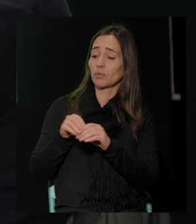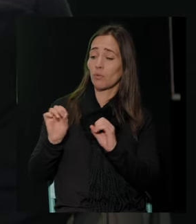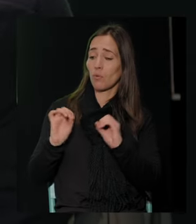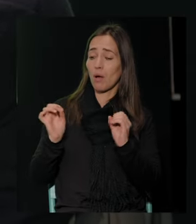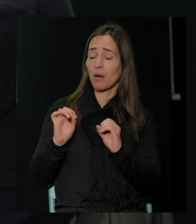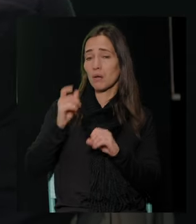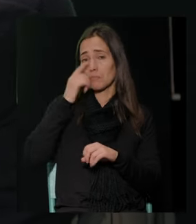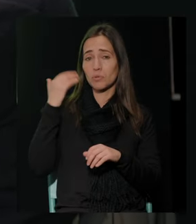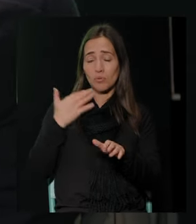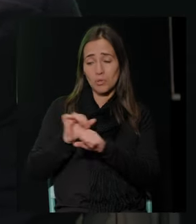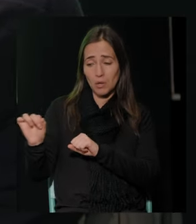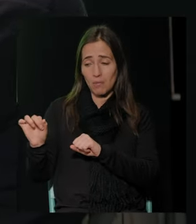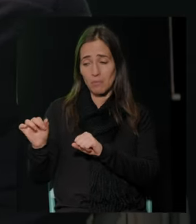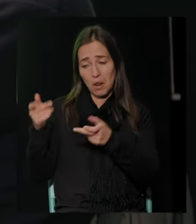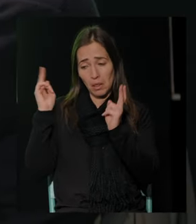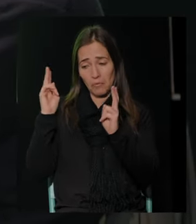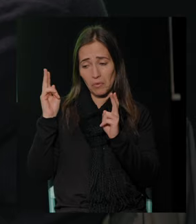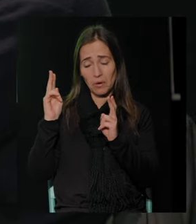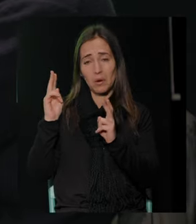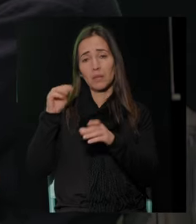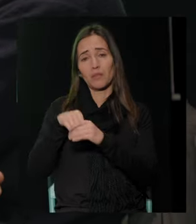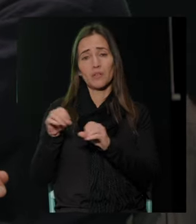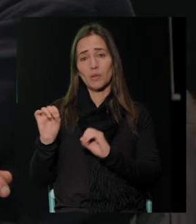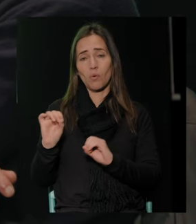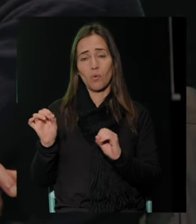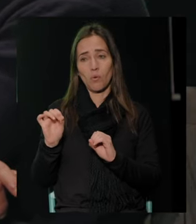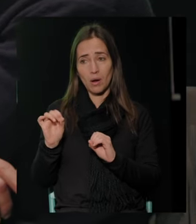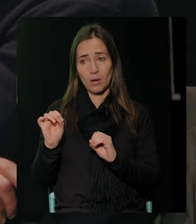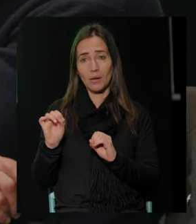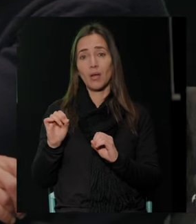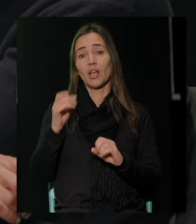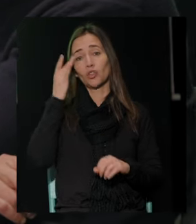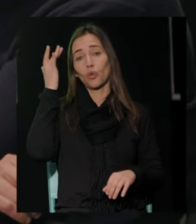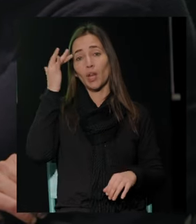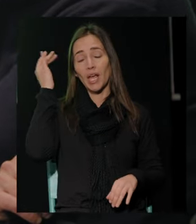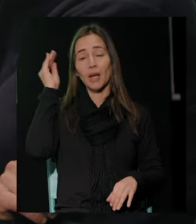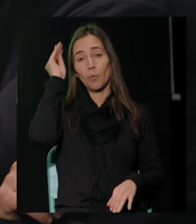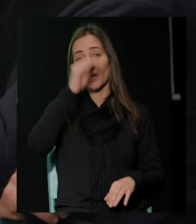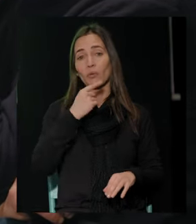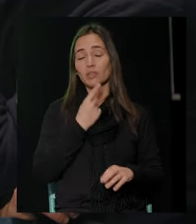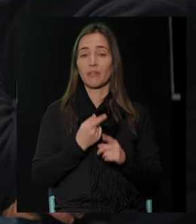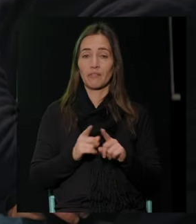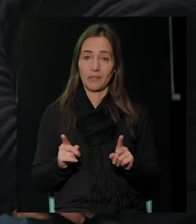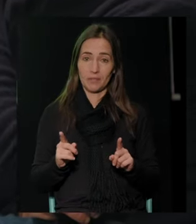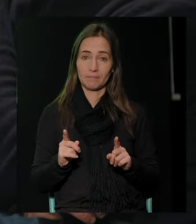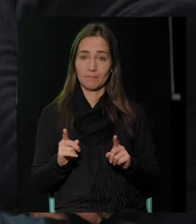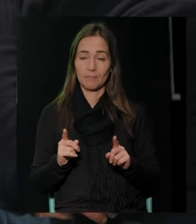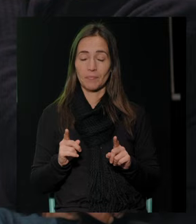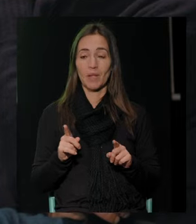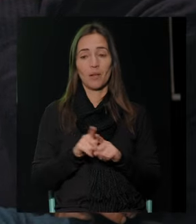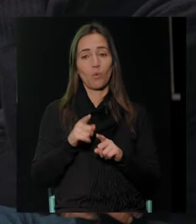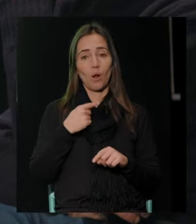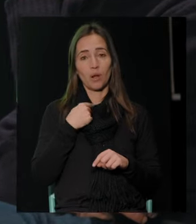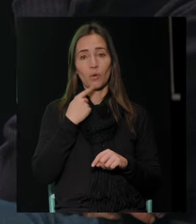esta pessoa escravizada é livre porque não há interferência, não sofre interferência. O que a teoria republicana diz é um bocado diferente. Portanto, como eu vos dizia,